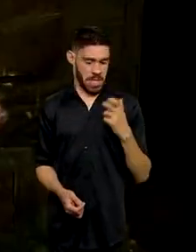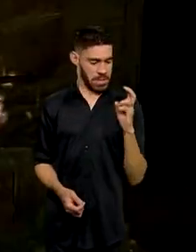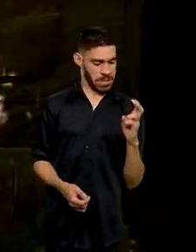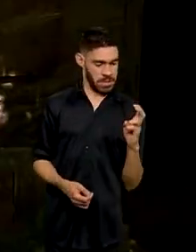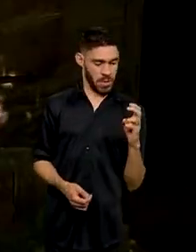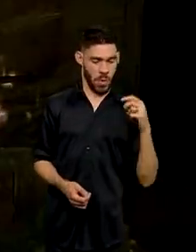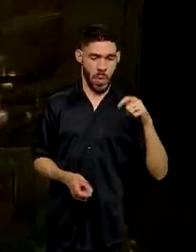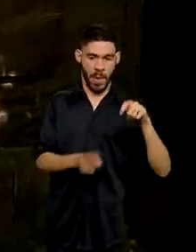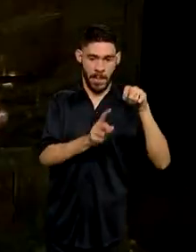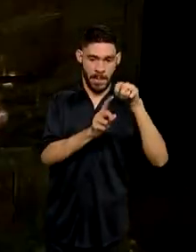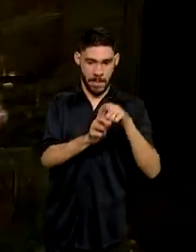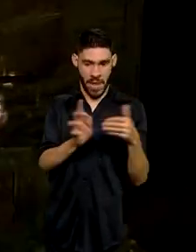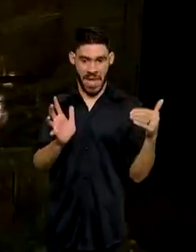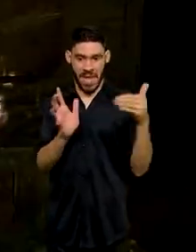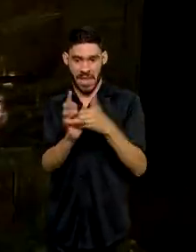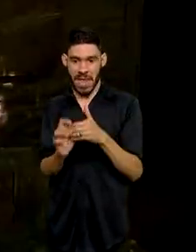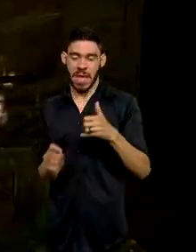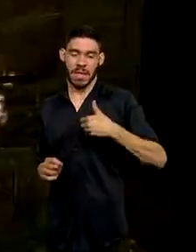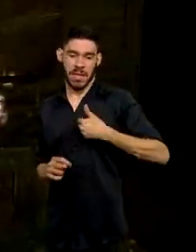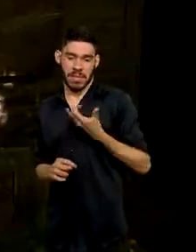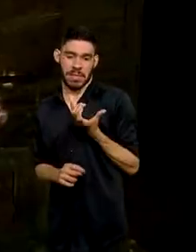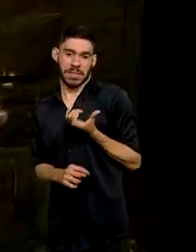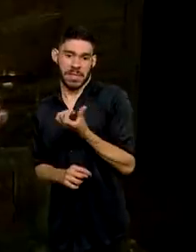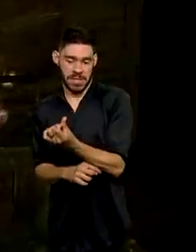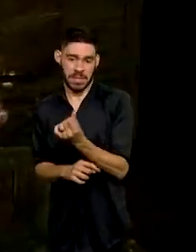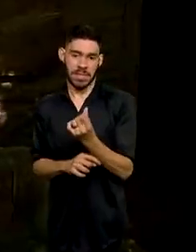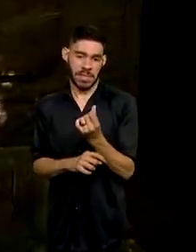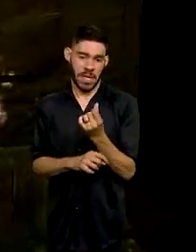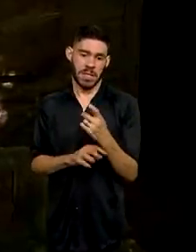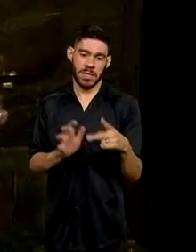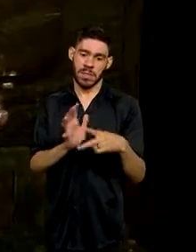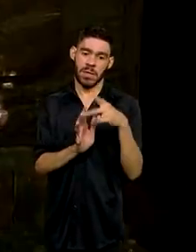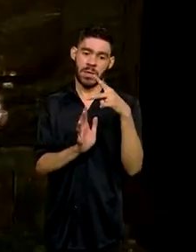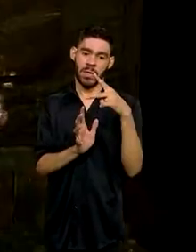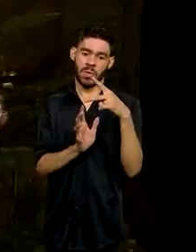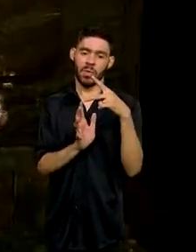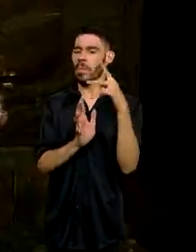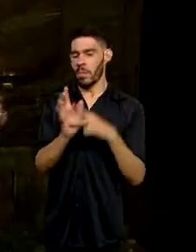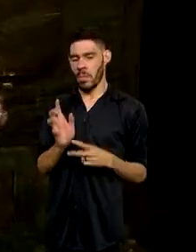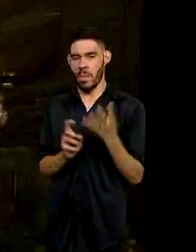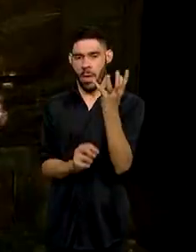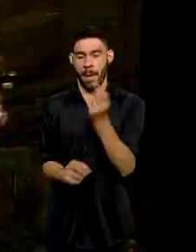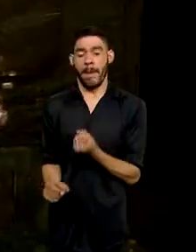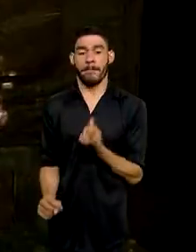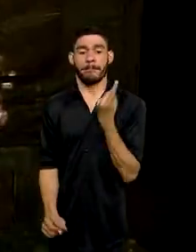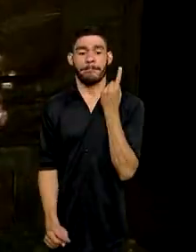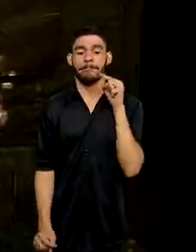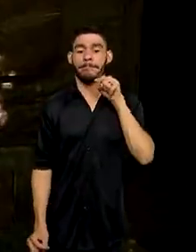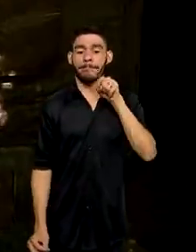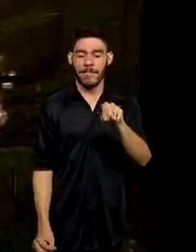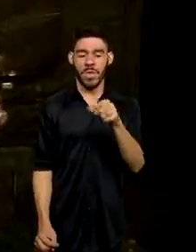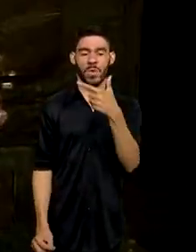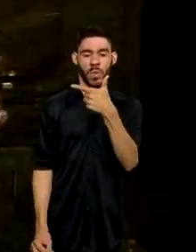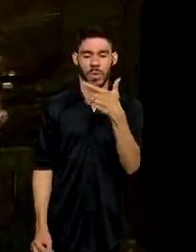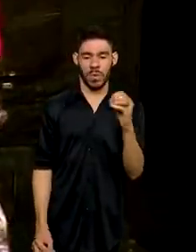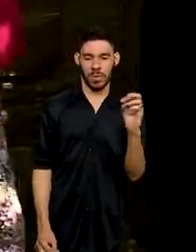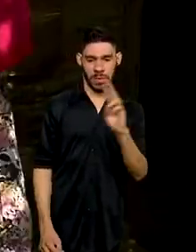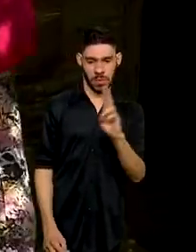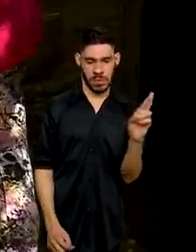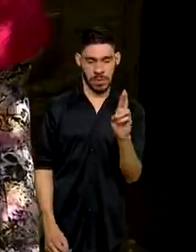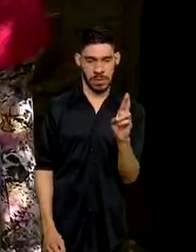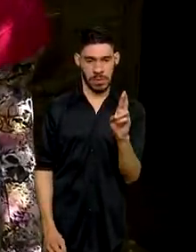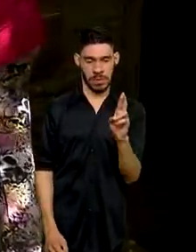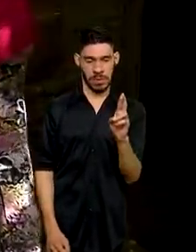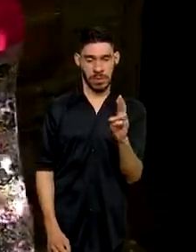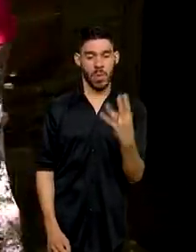5 meses e 16 anos. Ela recebe do programa por mês R$ 1.200.